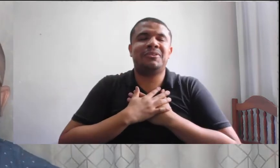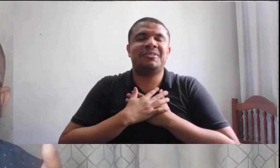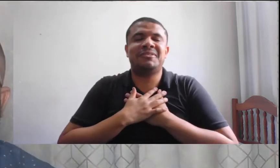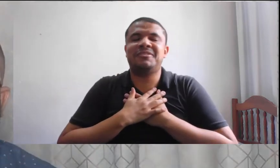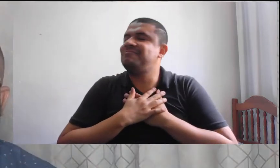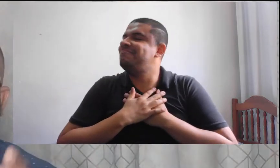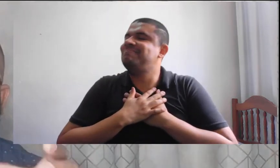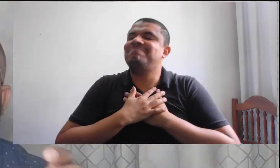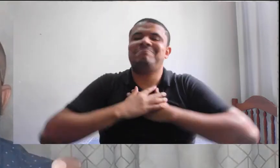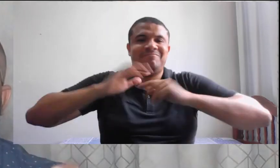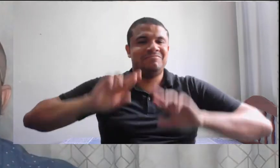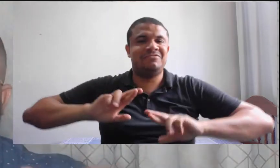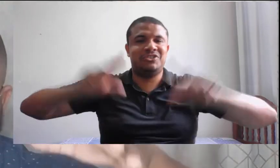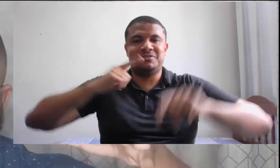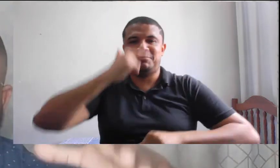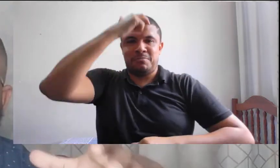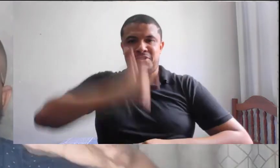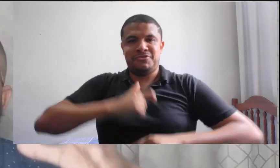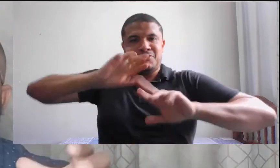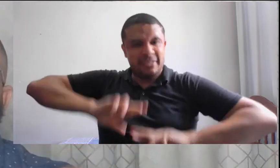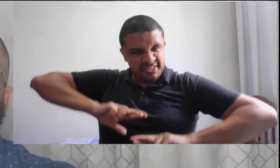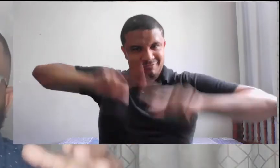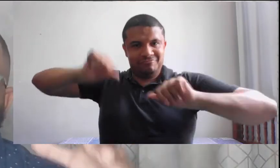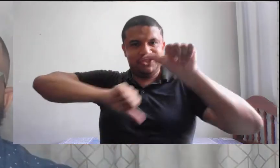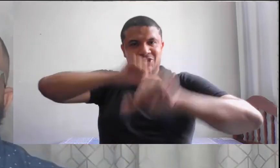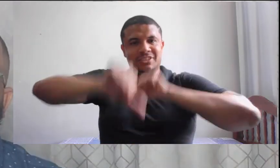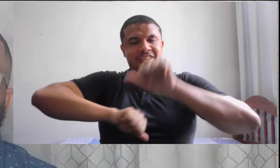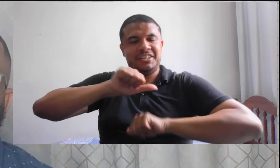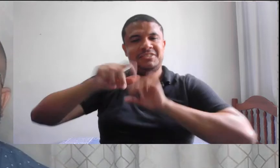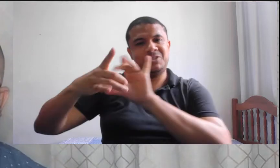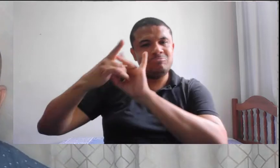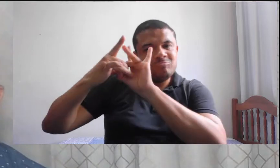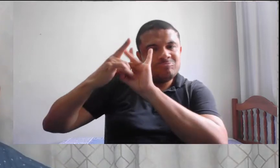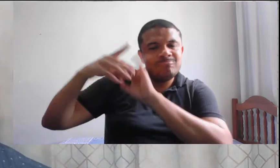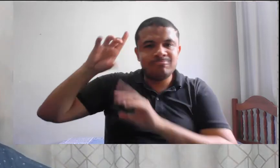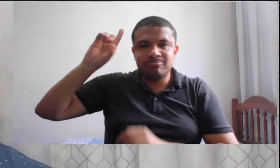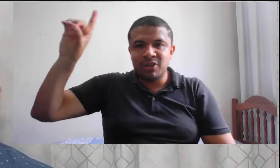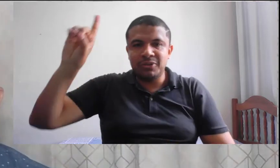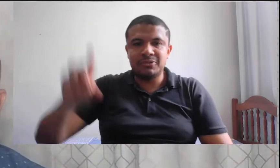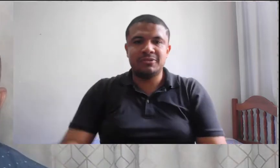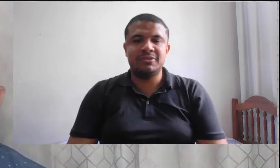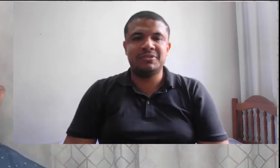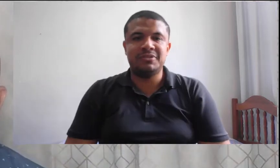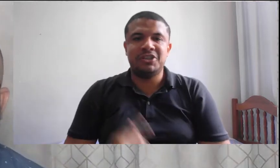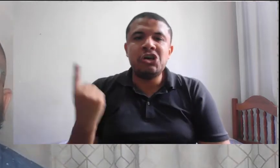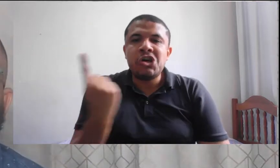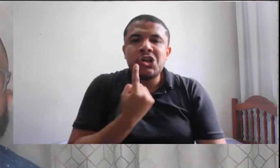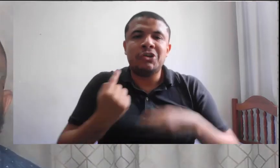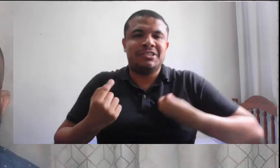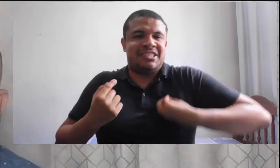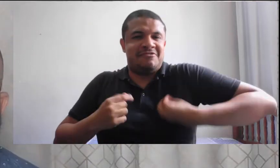É sal da terra e a luz do mundo, cheio da glória e do poder de Deus. E daí a nossa vida